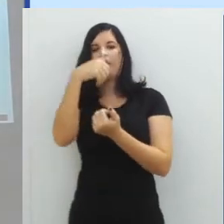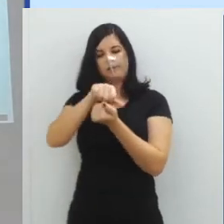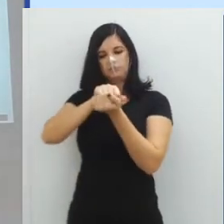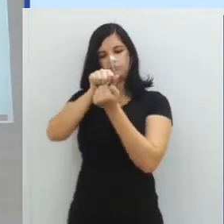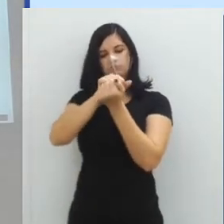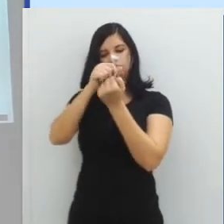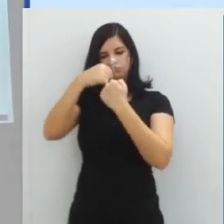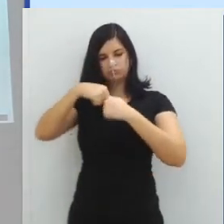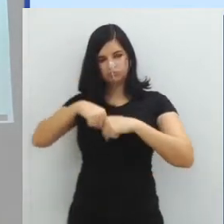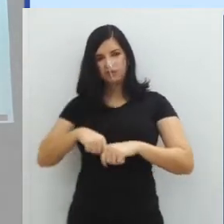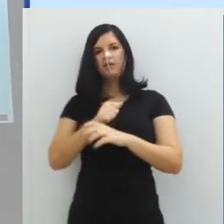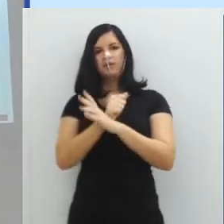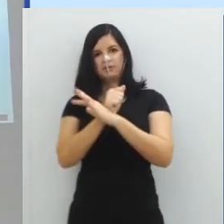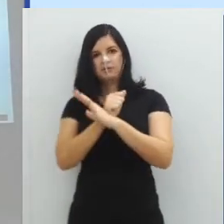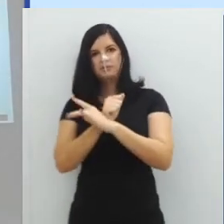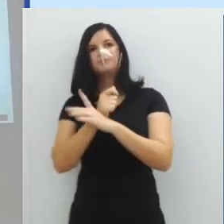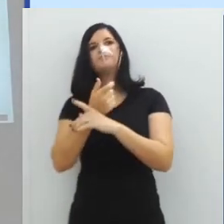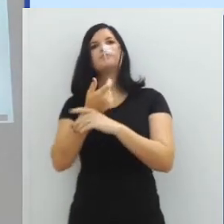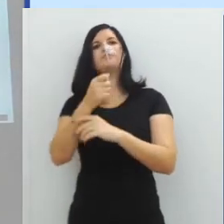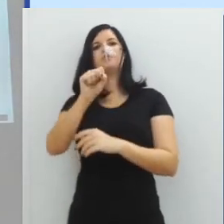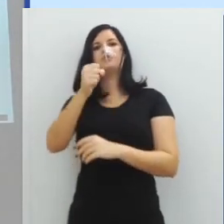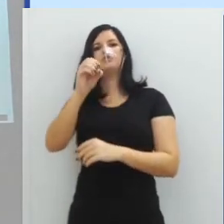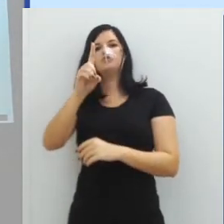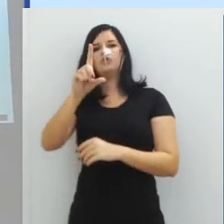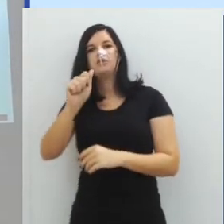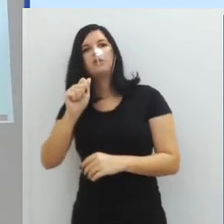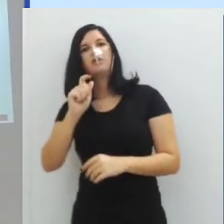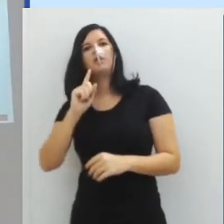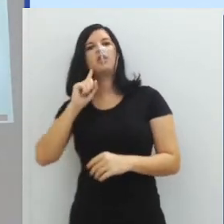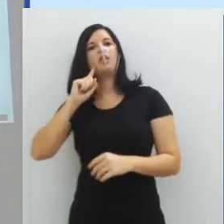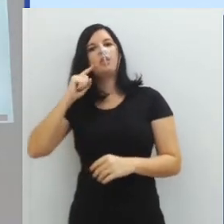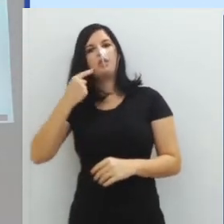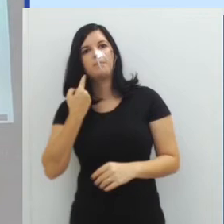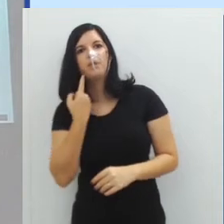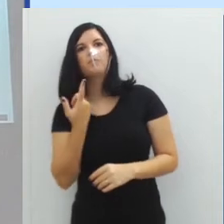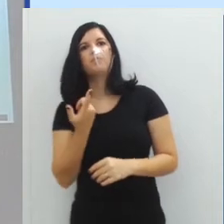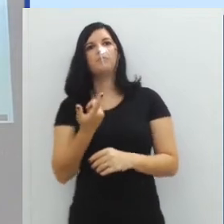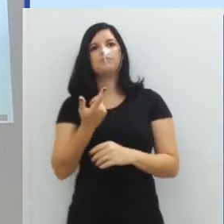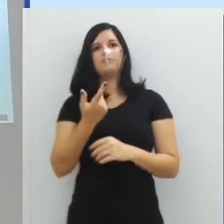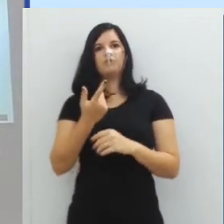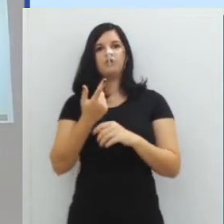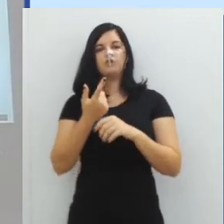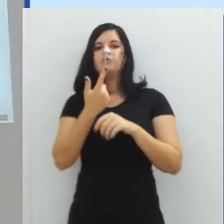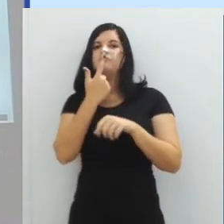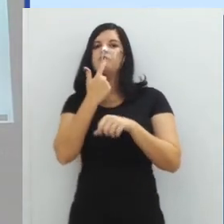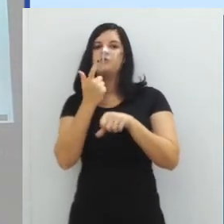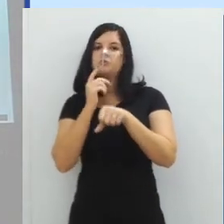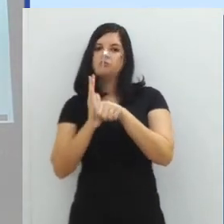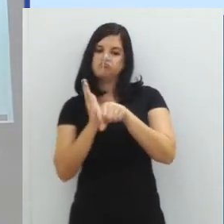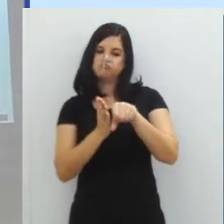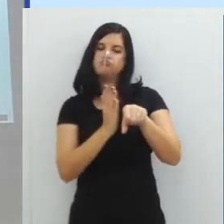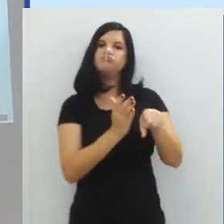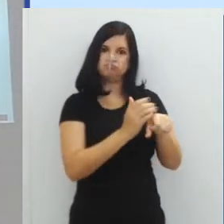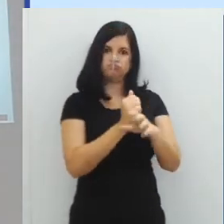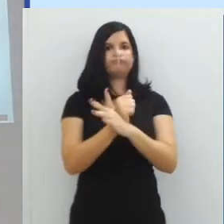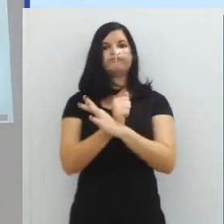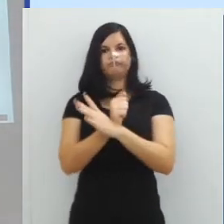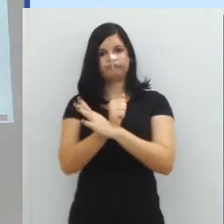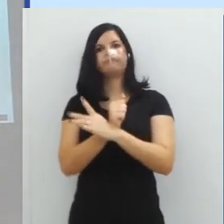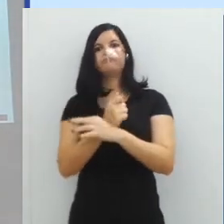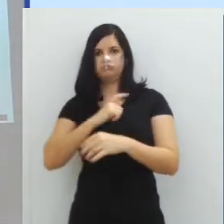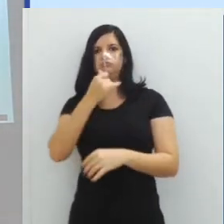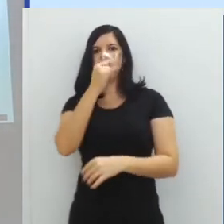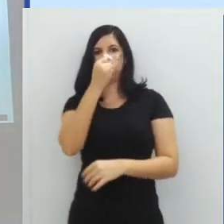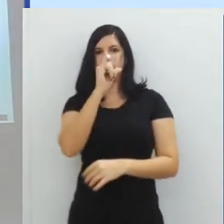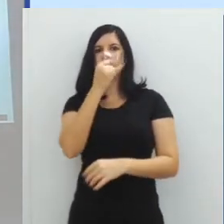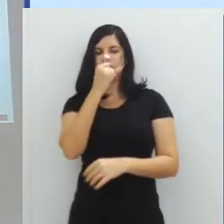a soda cáustica, limão, tomate. O tomate ele é bem ácido, tá certo? E por isso que ele é um bom condutor de corrente elétrica. Se